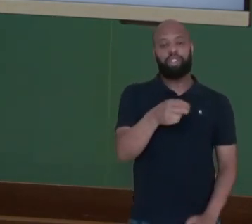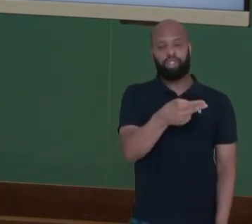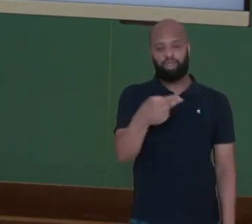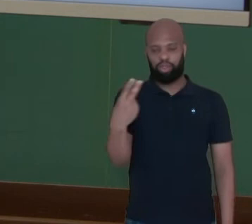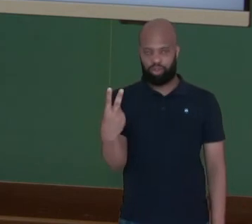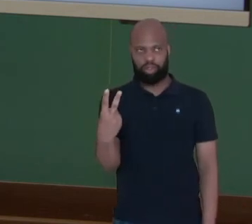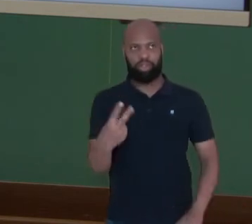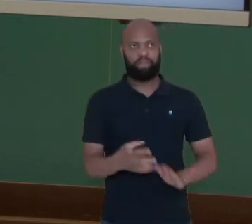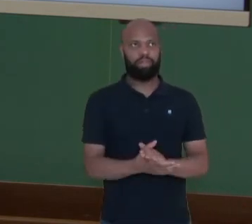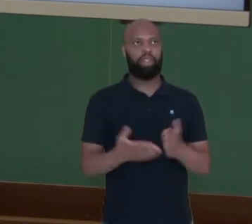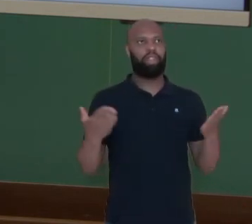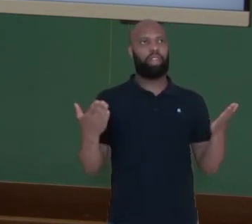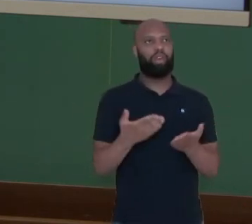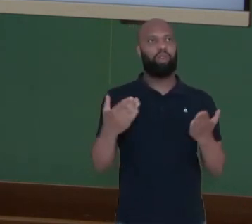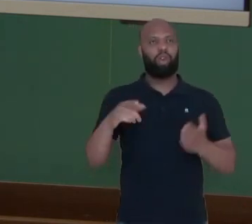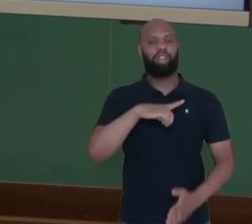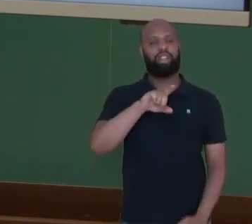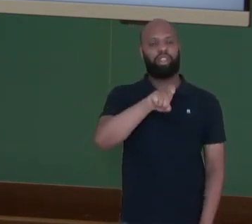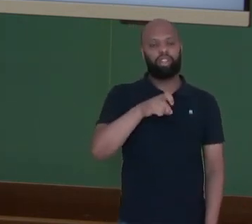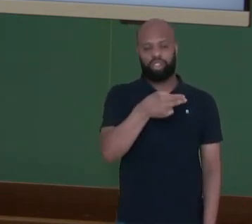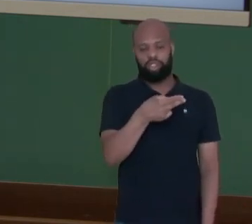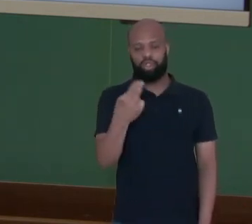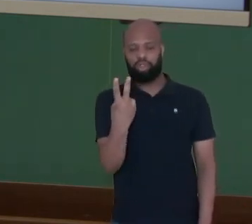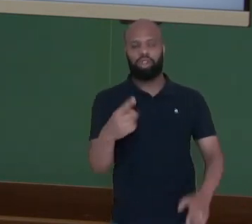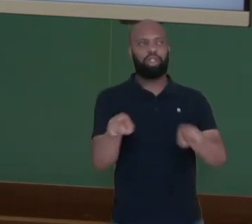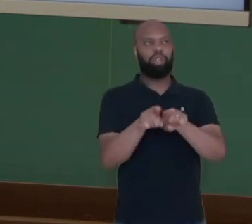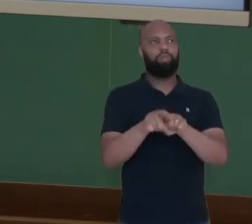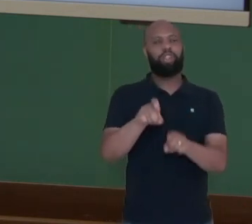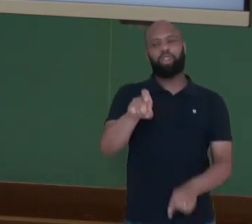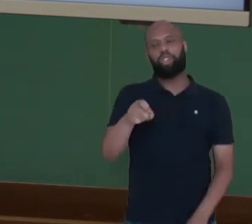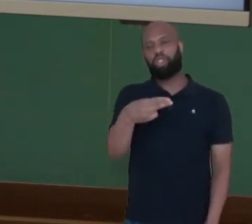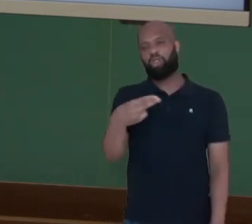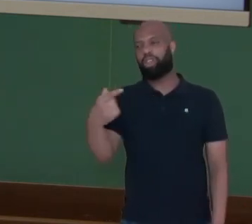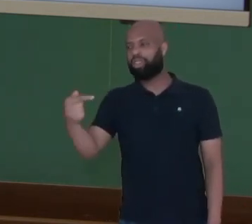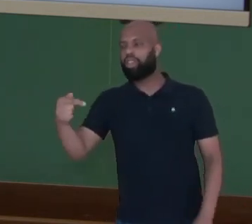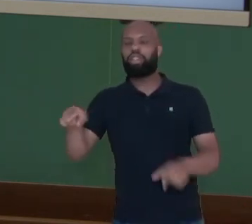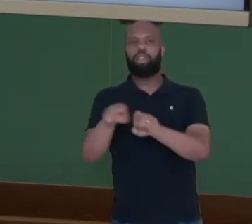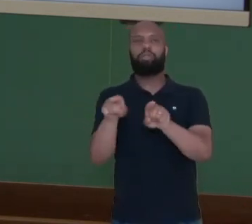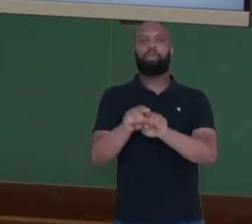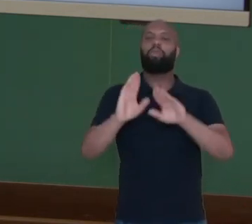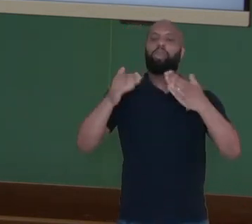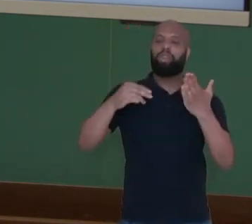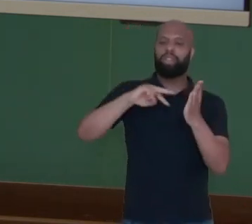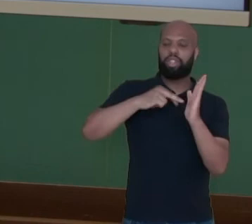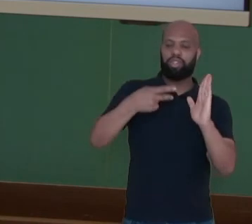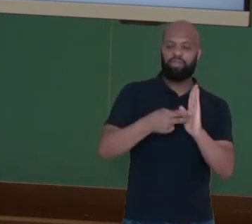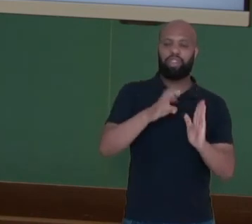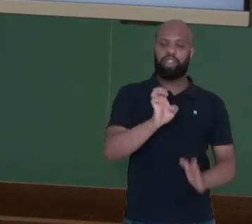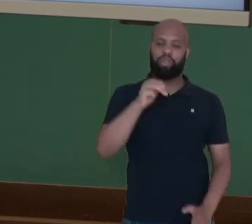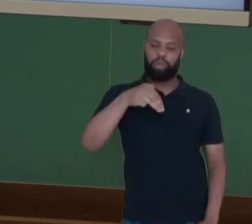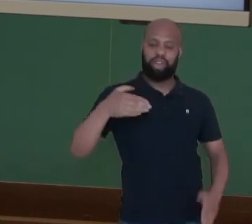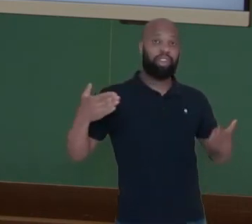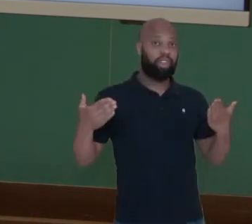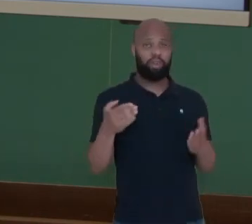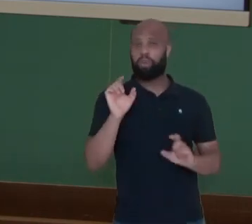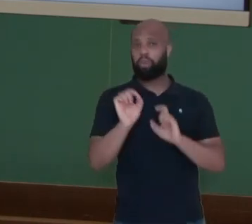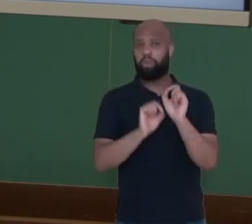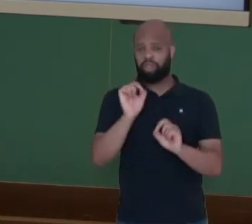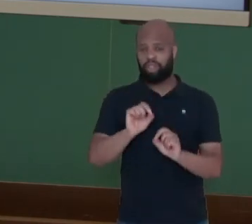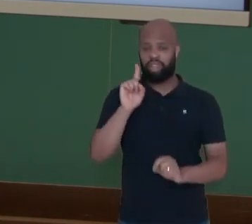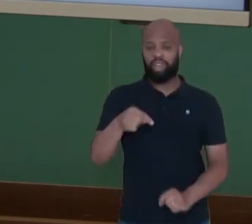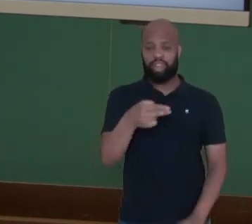Então, como no x igual a 2 até o x igual a 7. Então, eu posso dizer que a energia mecânica, nesse caso, ele vai ser